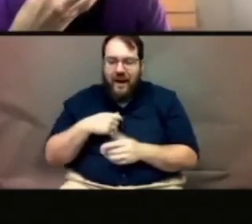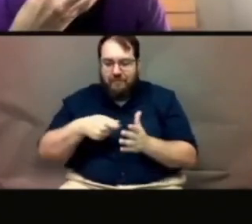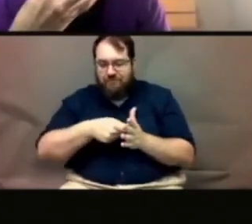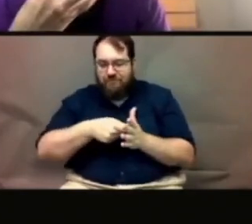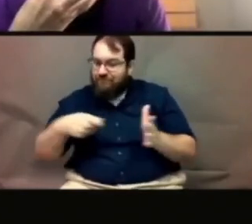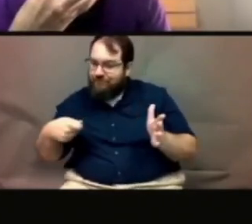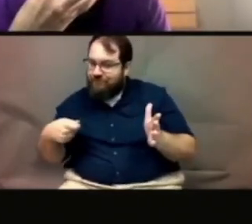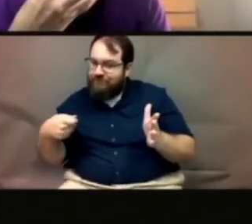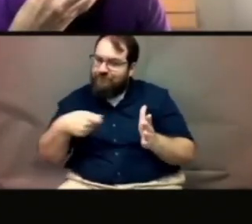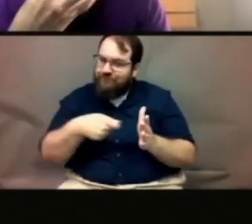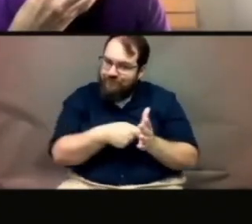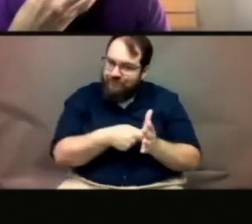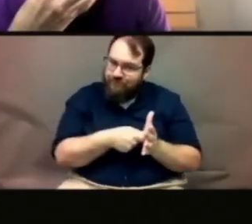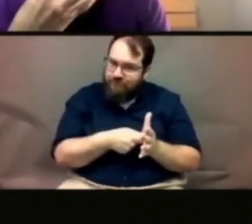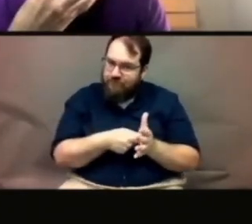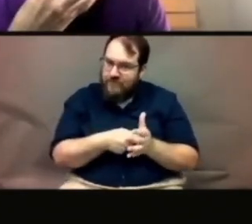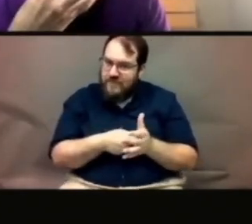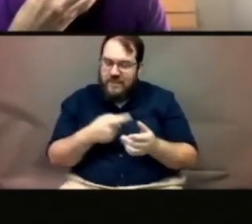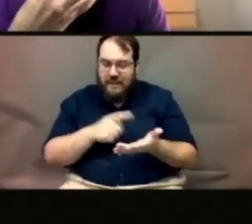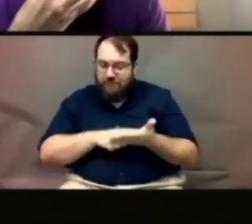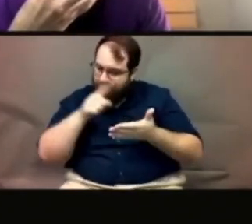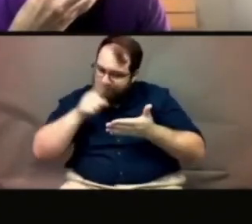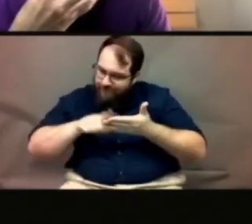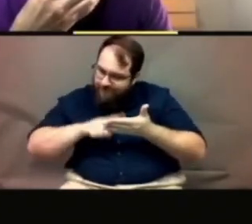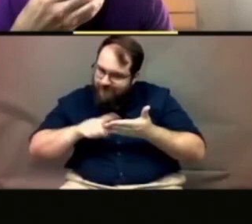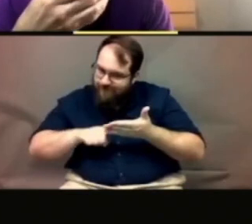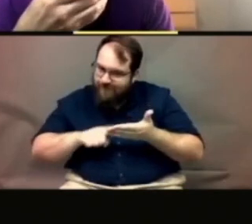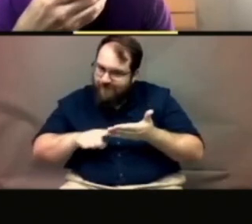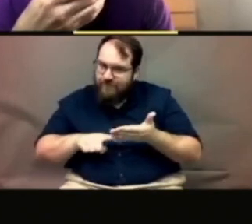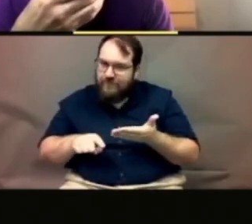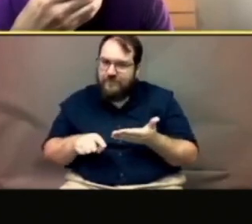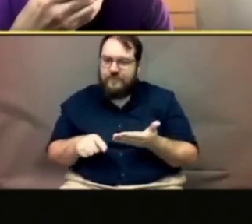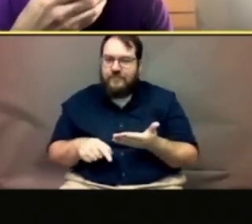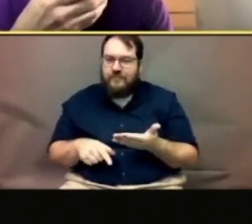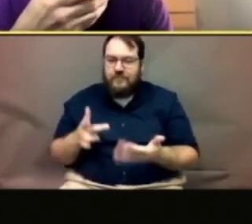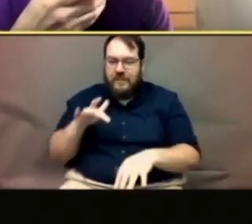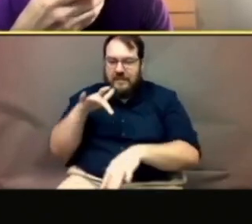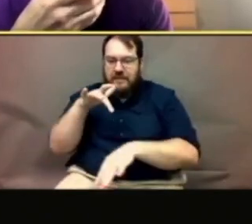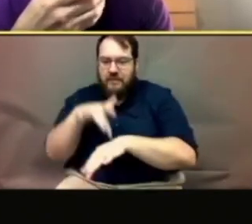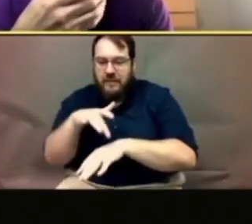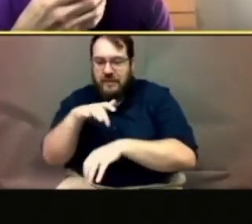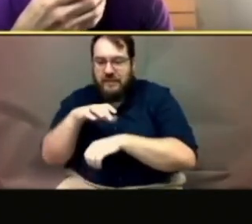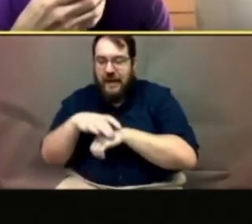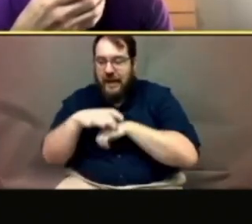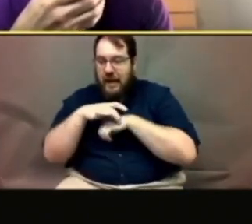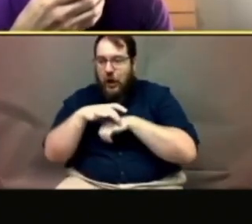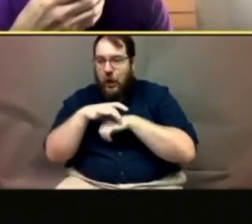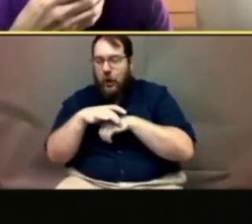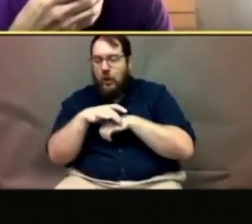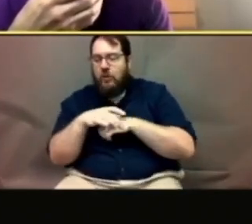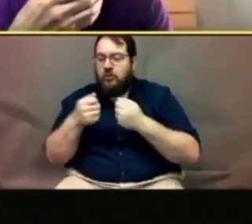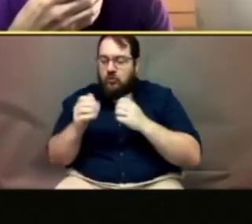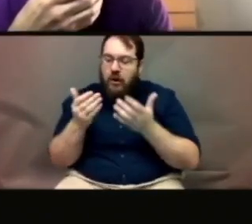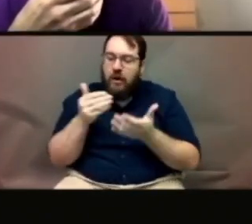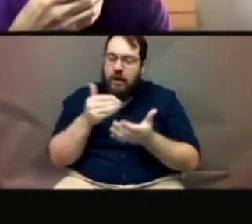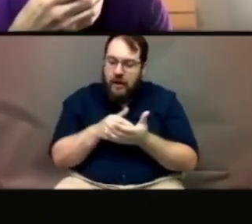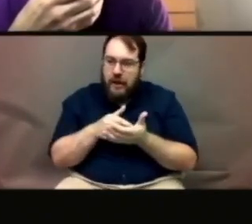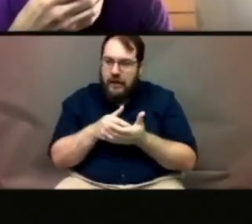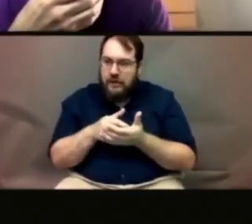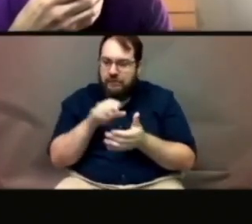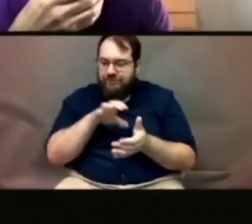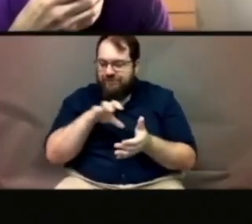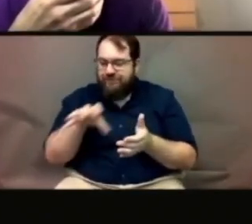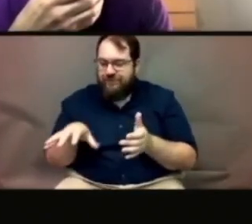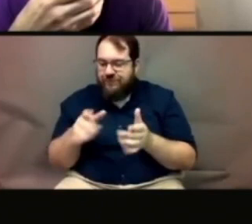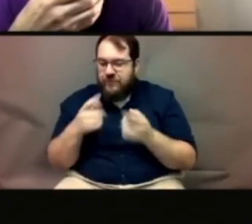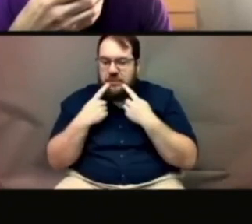isso. Eu vou começar tudo de novo. Deixa eu ver que meu aplicativo está funcionando, minhas setas e massinhas.